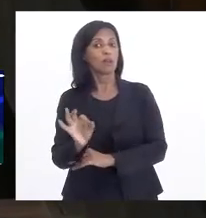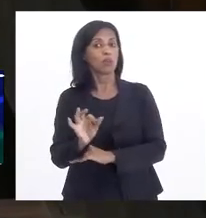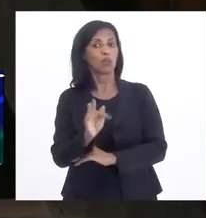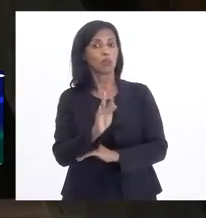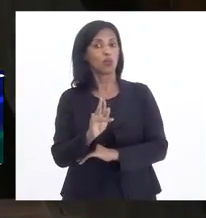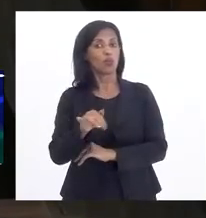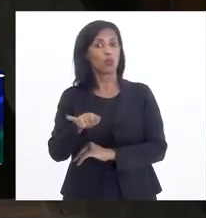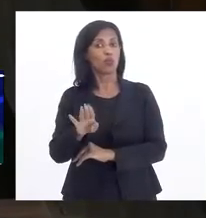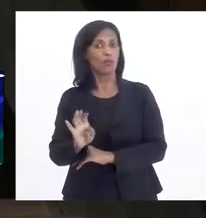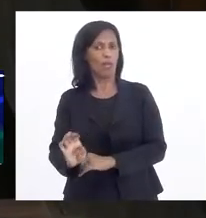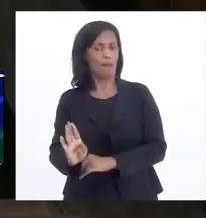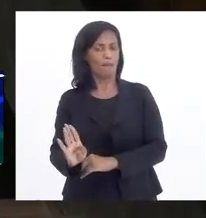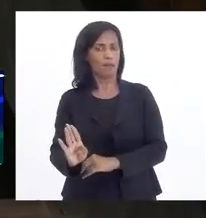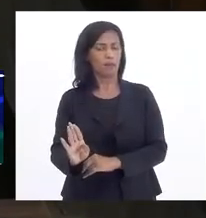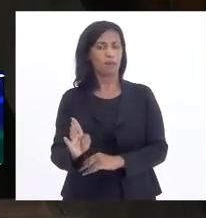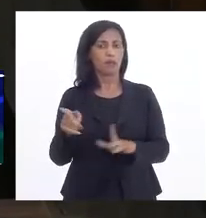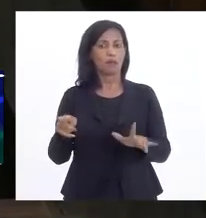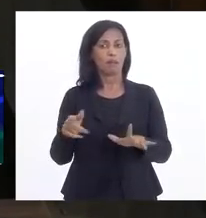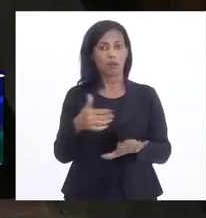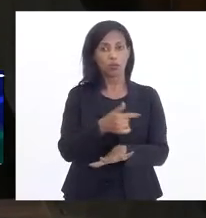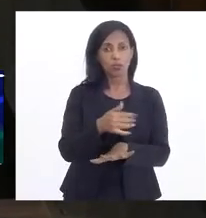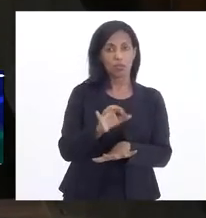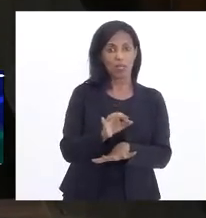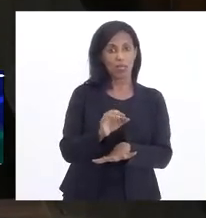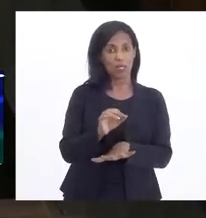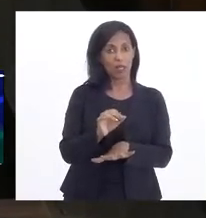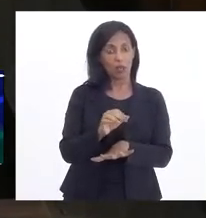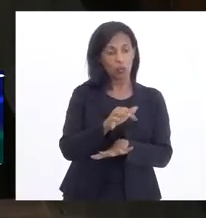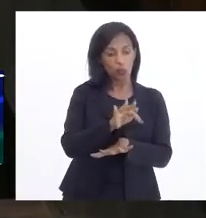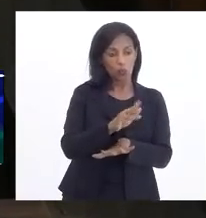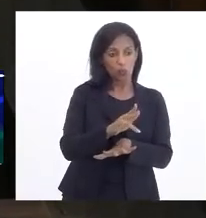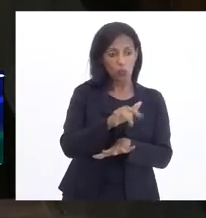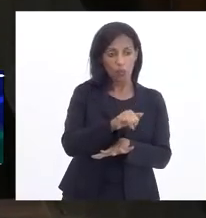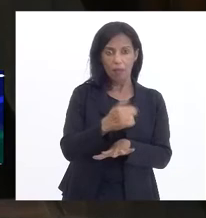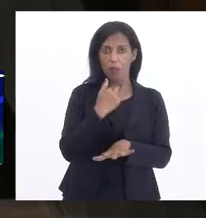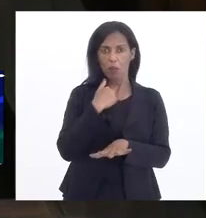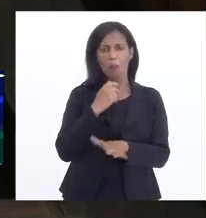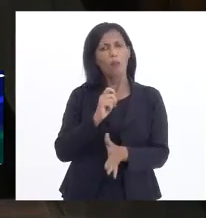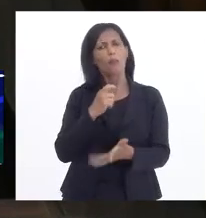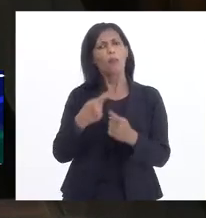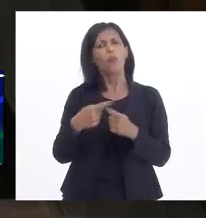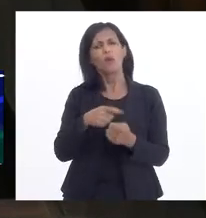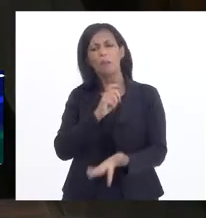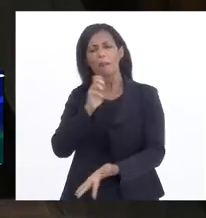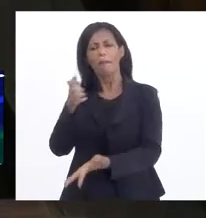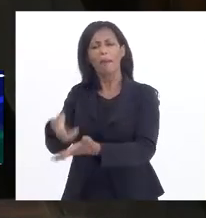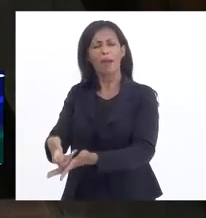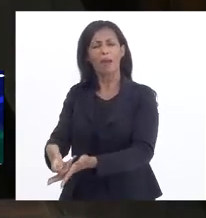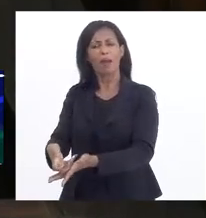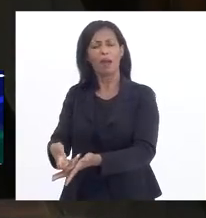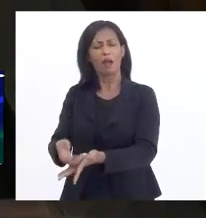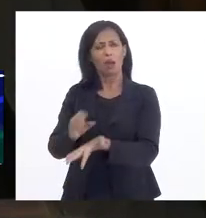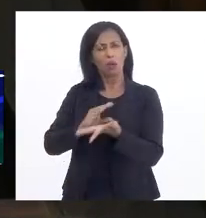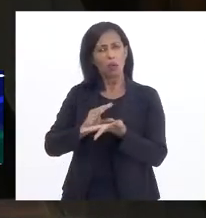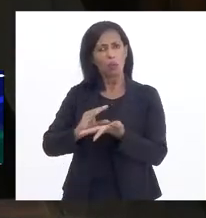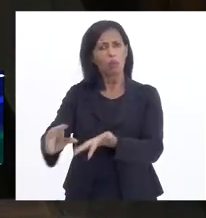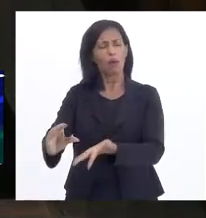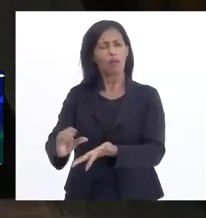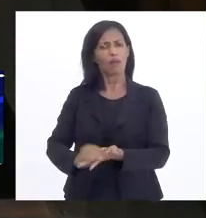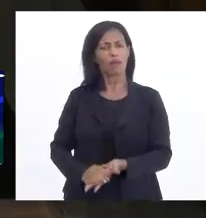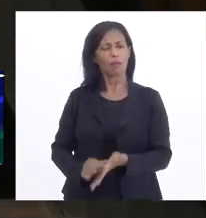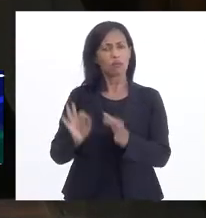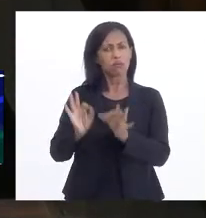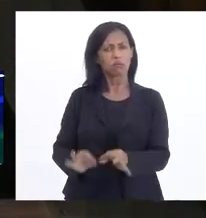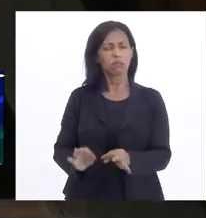Fundeb. Ou melhor, nos 25% sim, mas nos 70% do Fundeb não. Por que não pagar esse valor como uma verba remuneratória